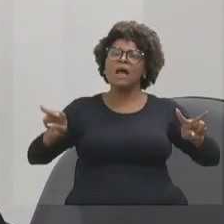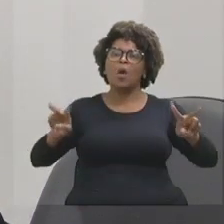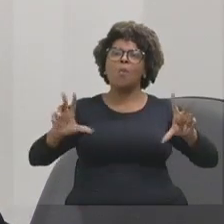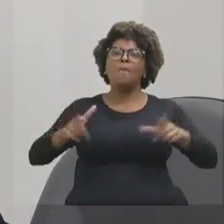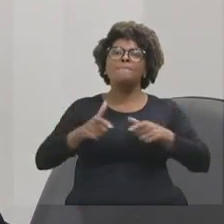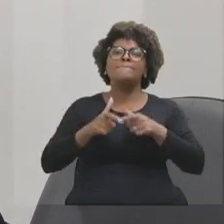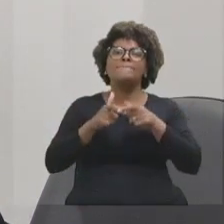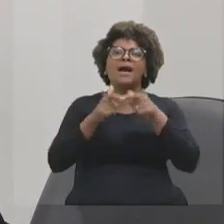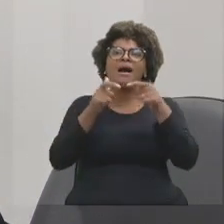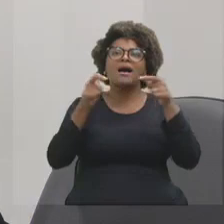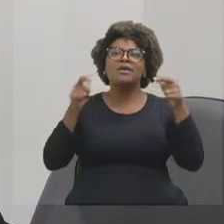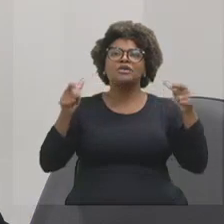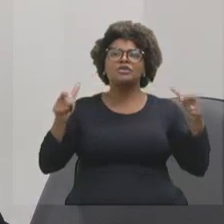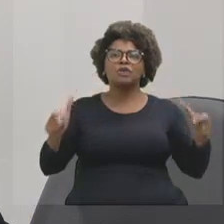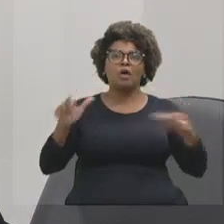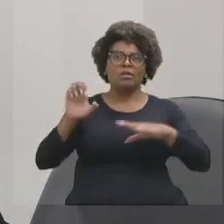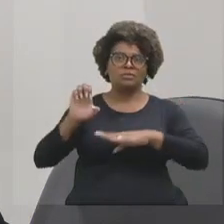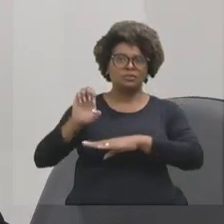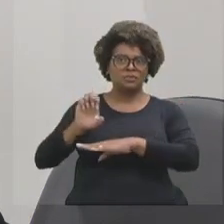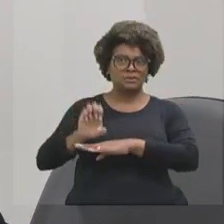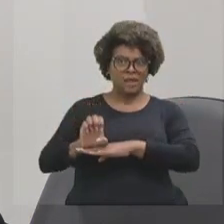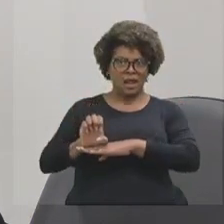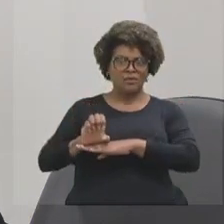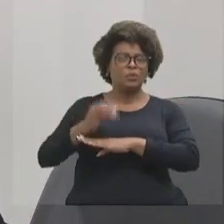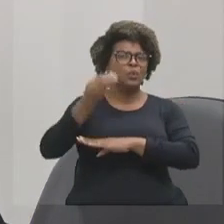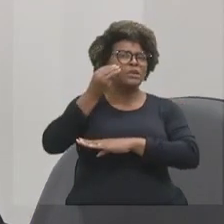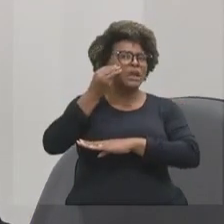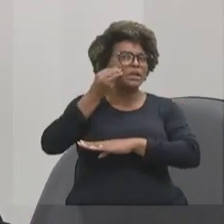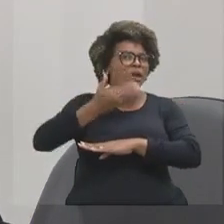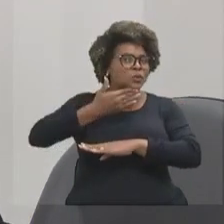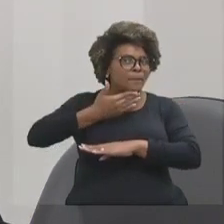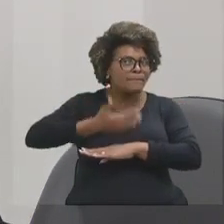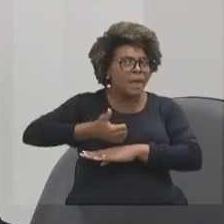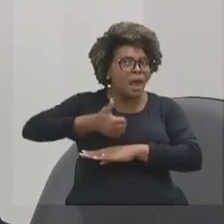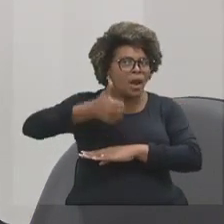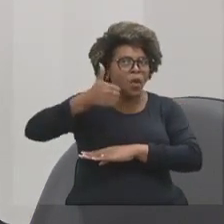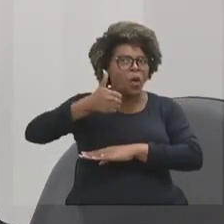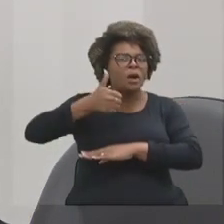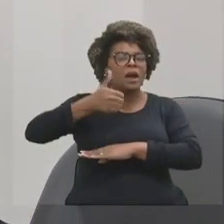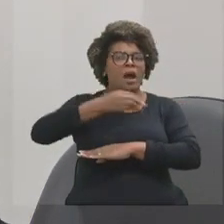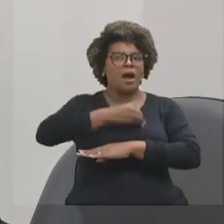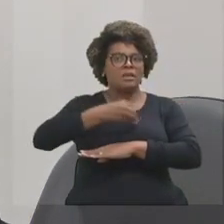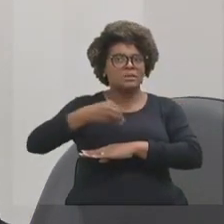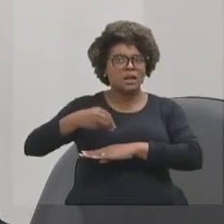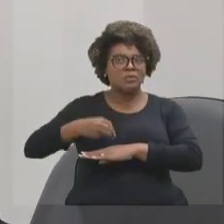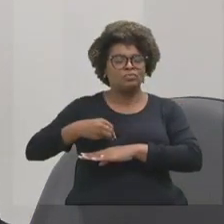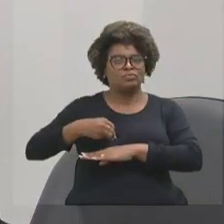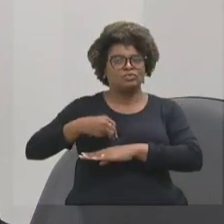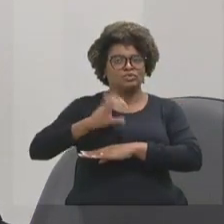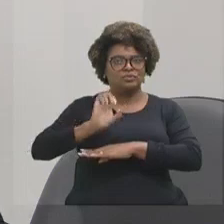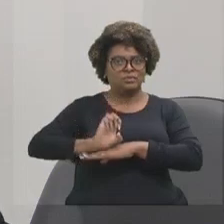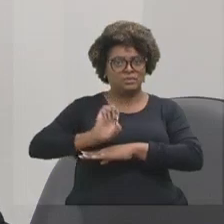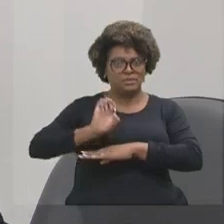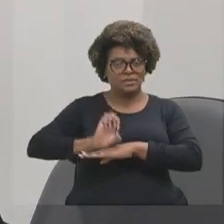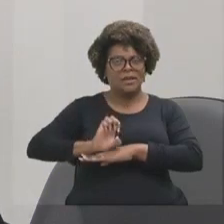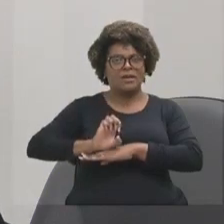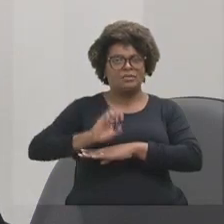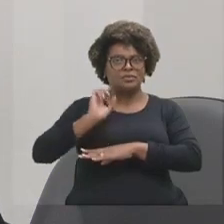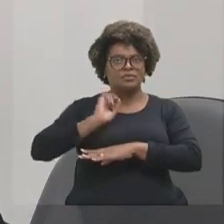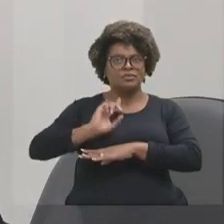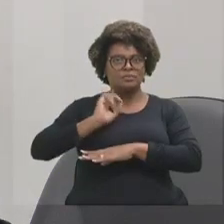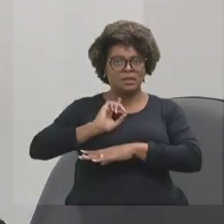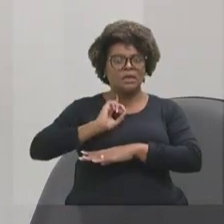redesenhar a forma como a saúde vai ser feita aqui no estado e isso envolve muita coragem